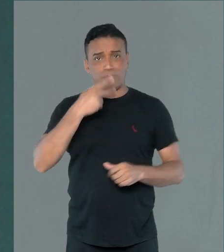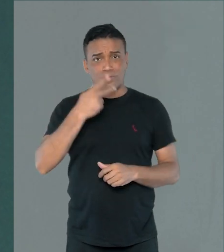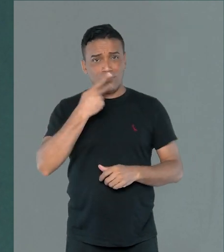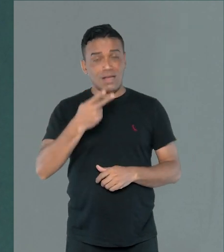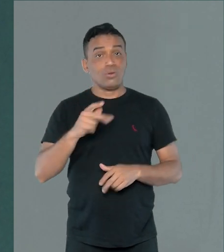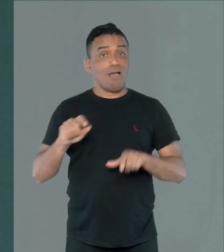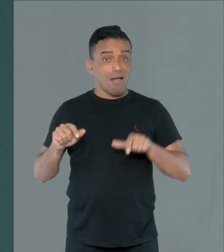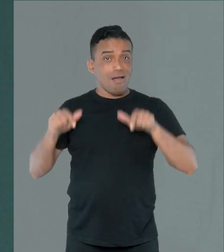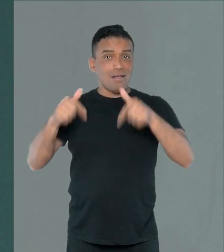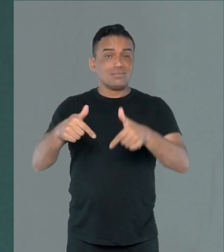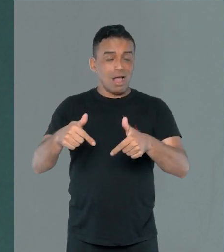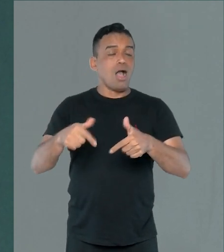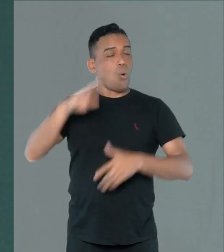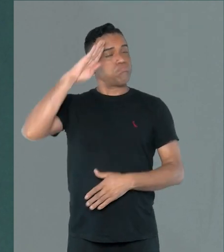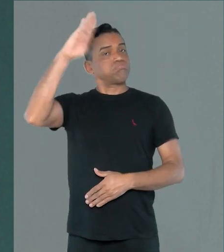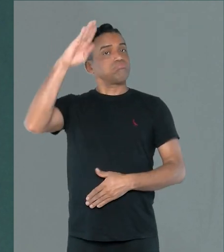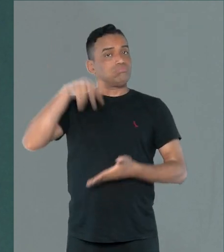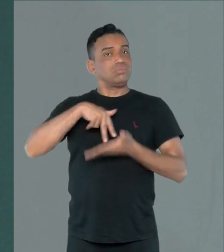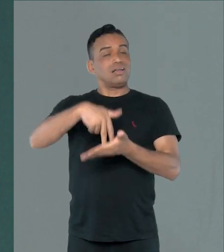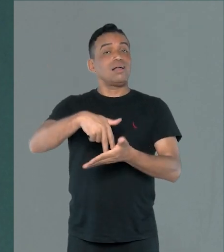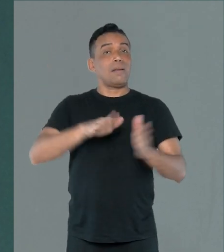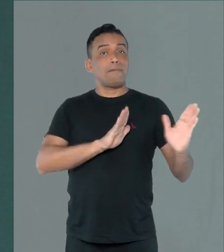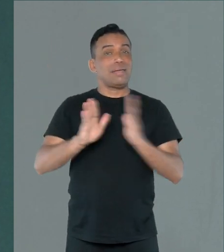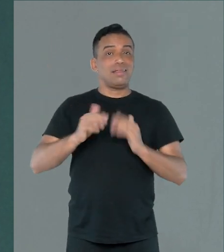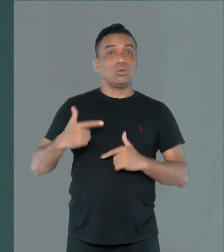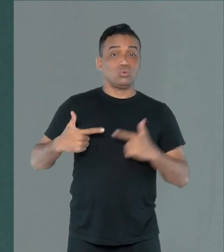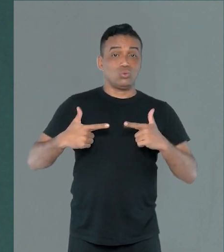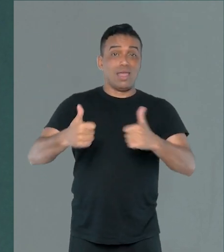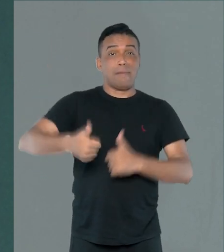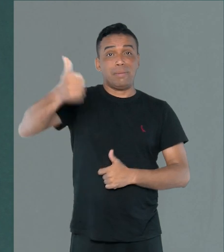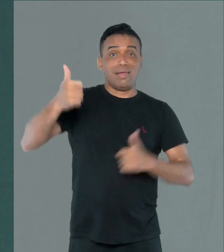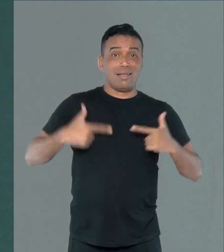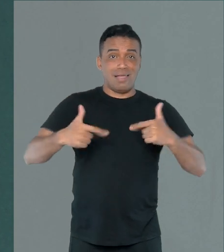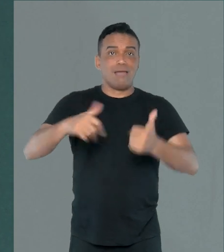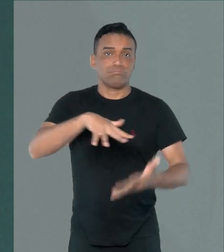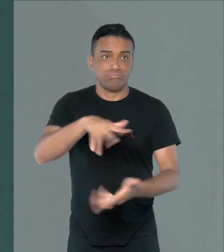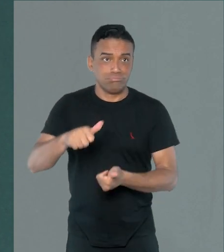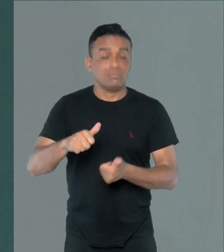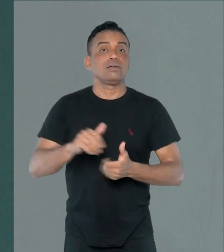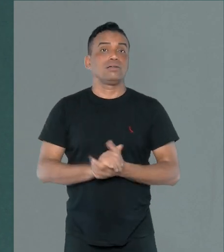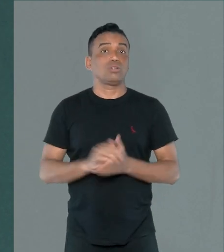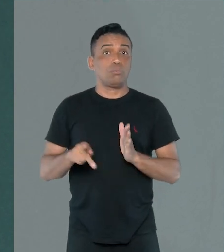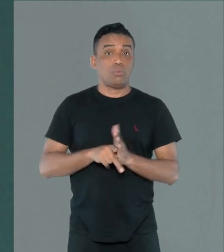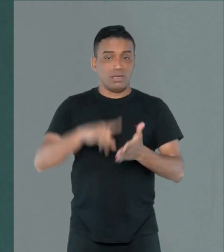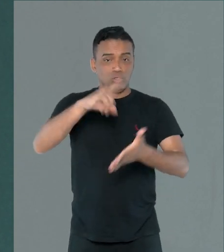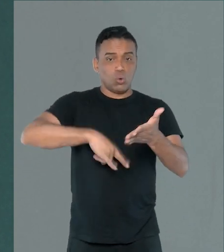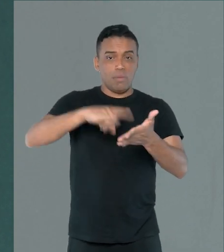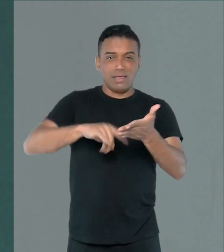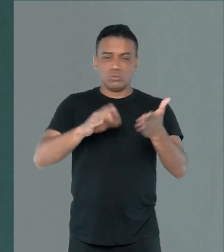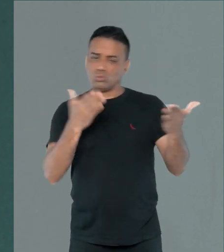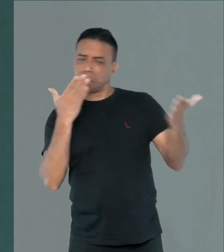à atividade militar dele durante a Primeira Guerra Mundial, que foi uma atividade que, eu cruzando documentos, cheguei